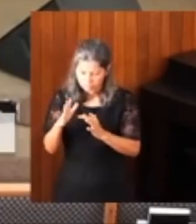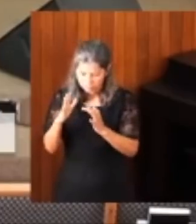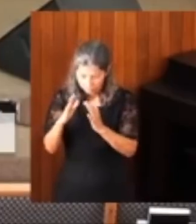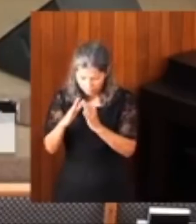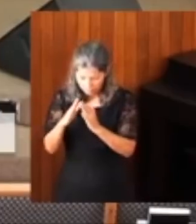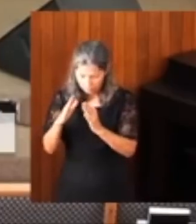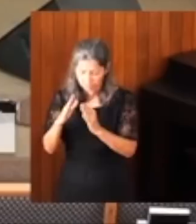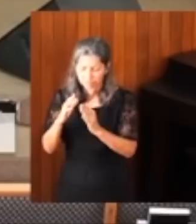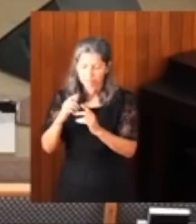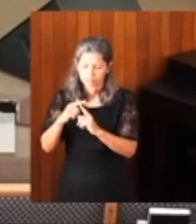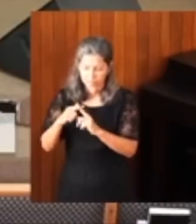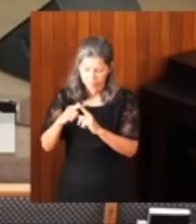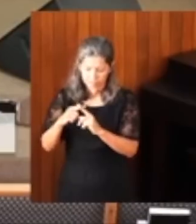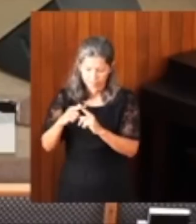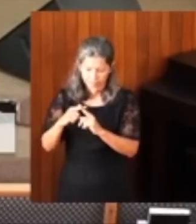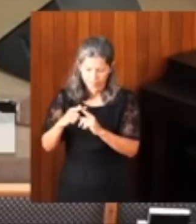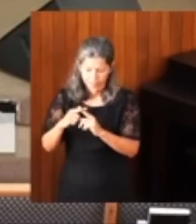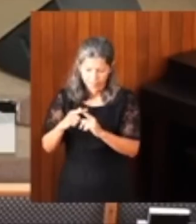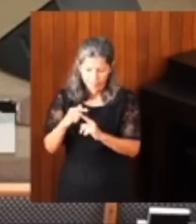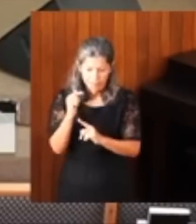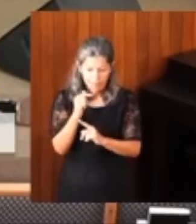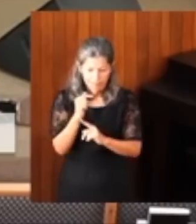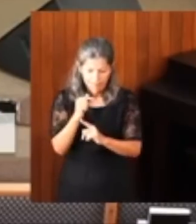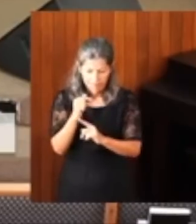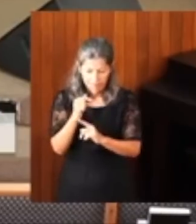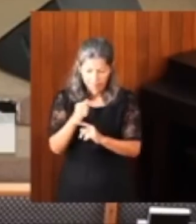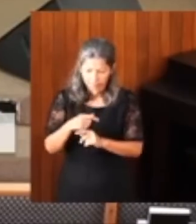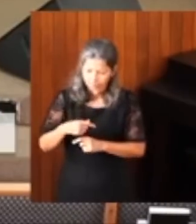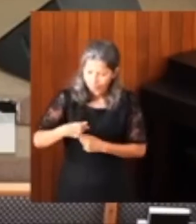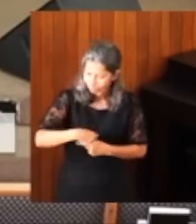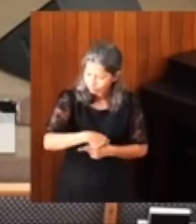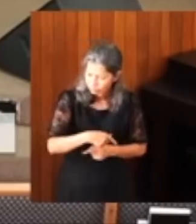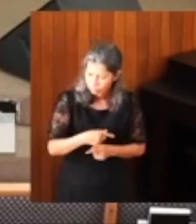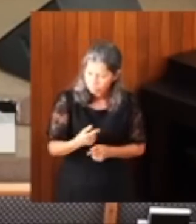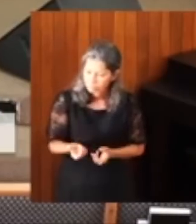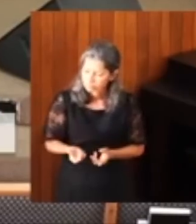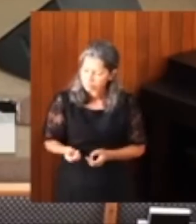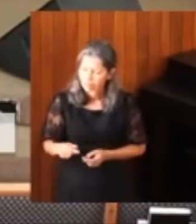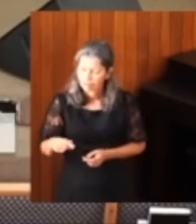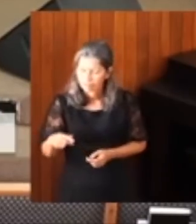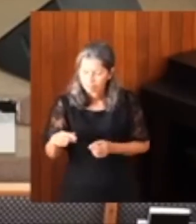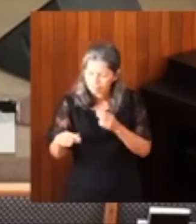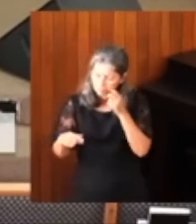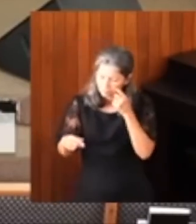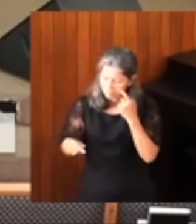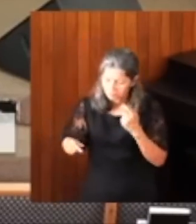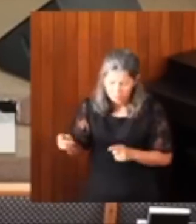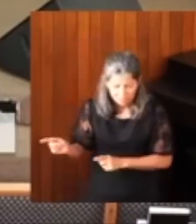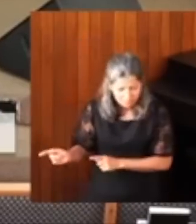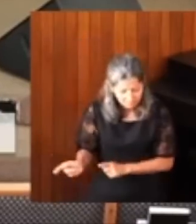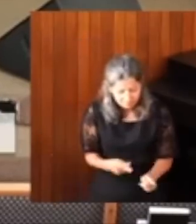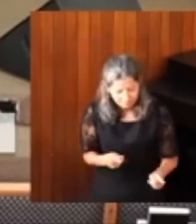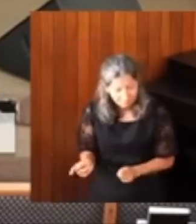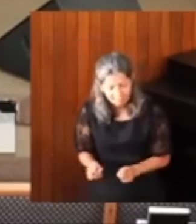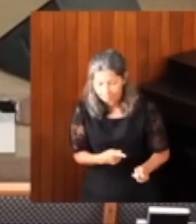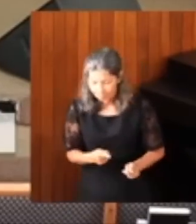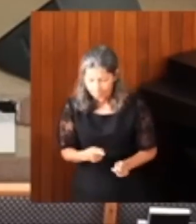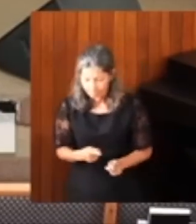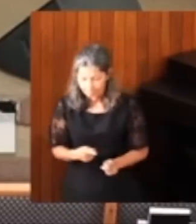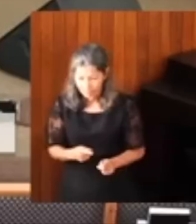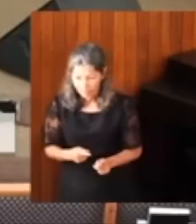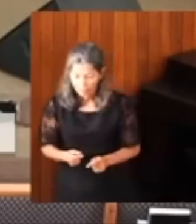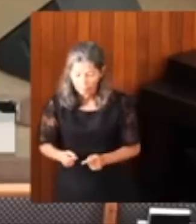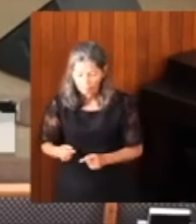no deserto, protegido. Tá? 1260 dias. Agora, versos 13